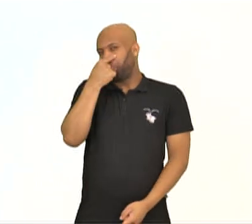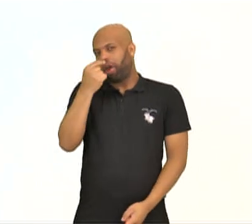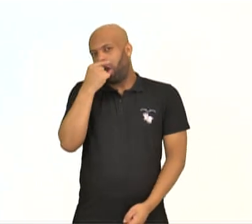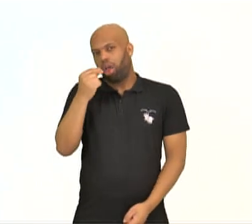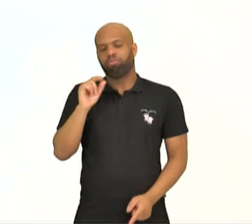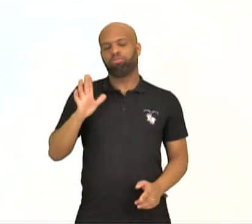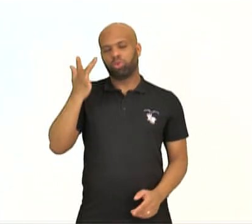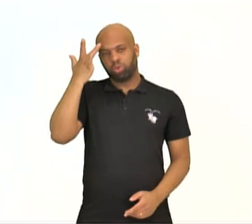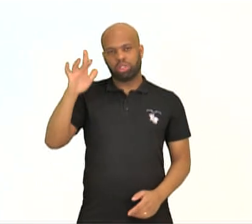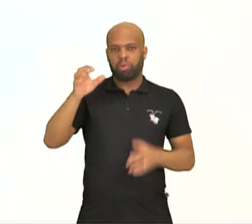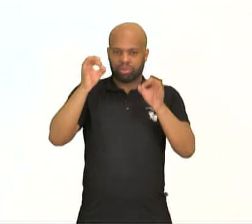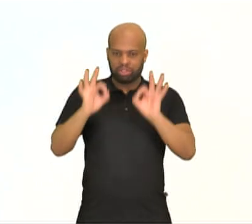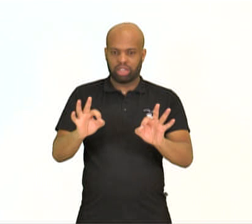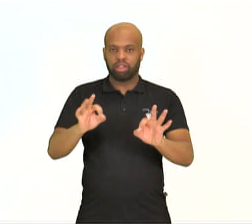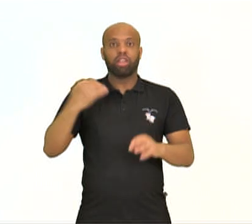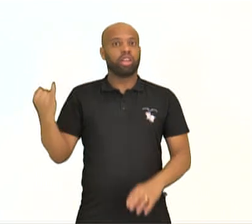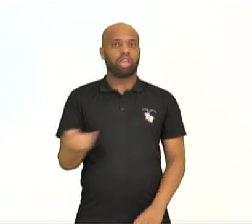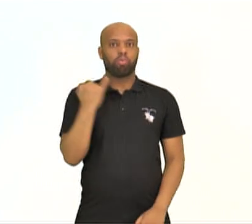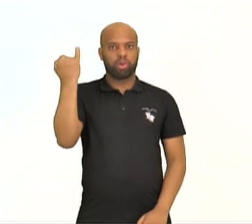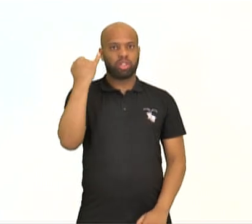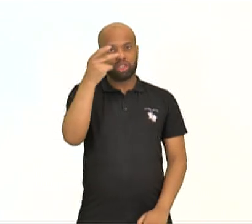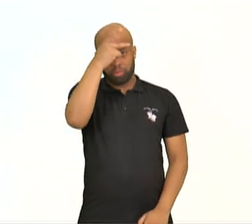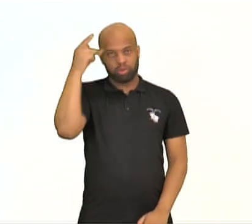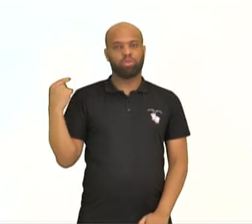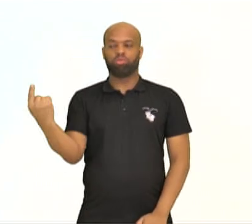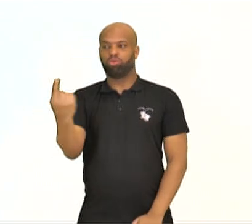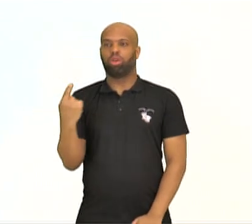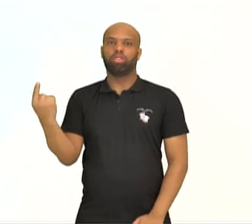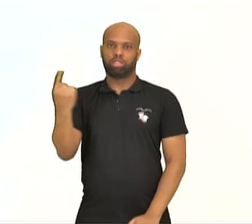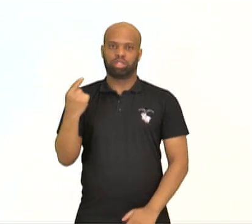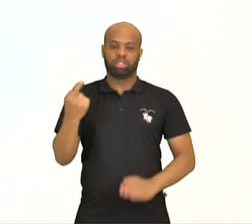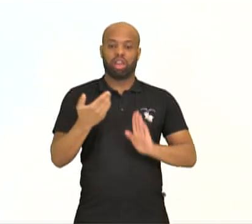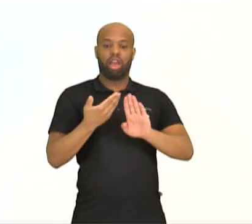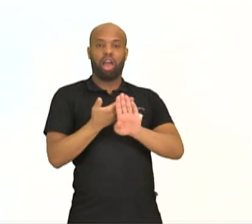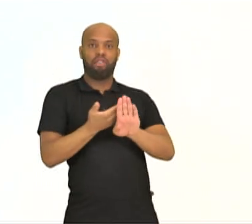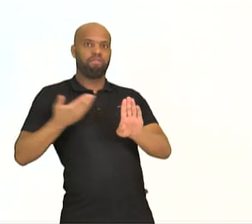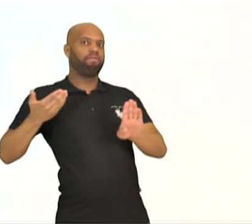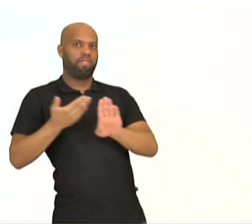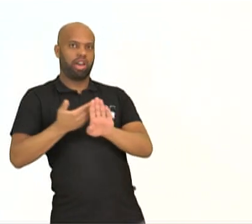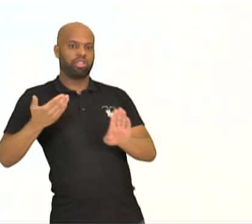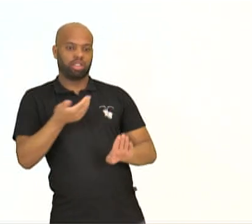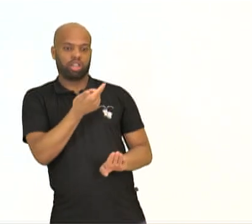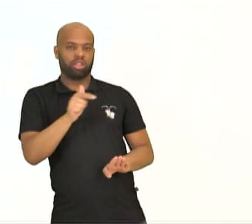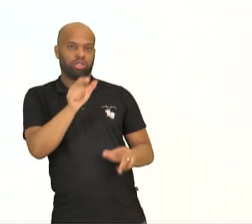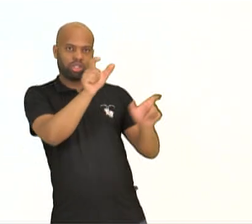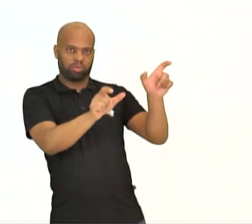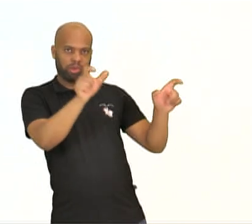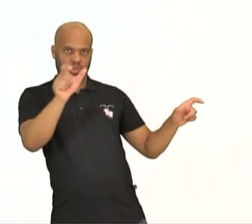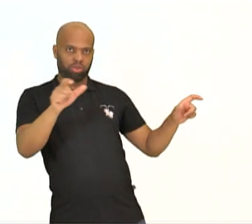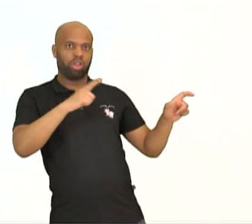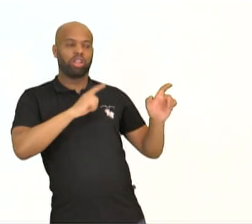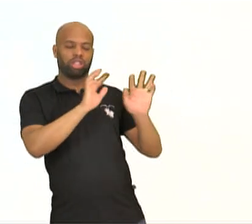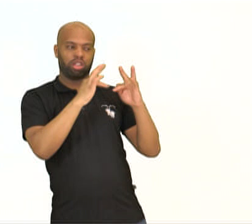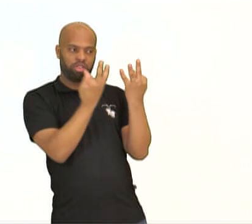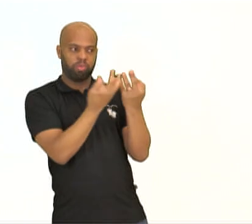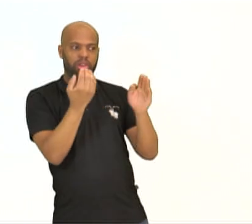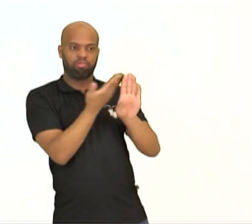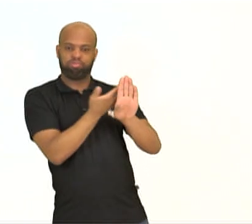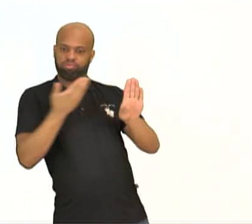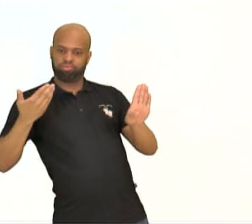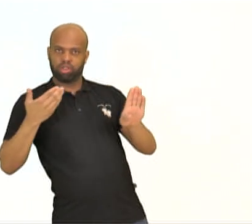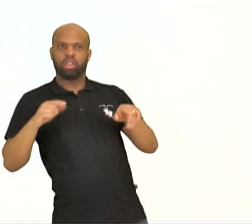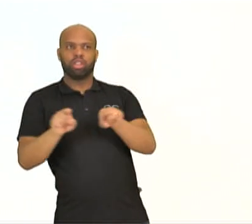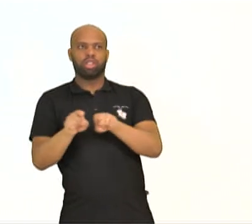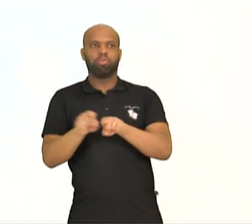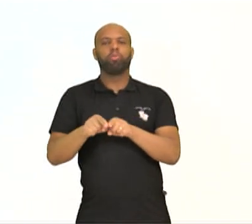importantíssimo que ela fique em isolamento, ou seja, ela se isole das demais pessoas, da sua família, do